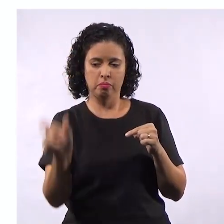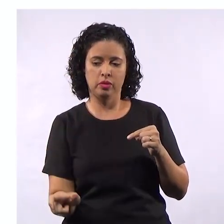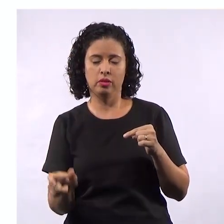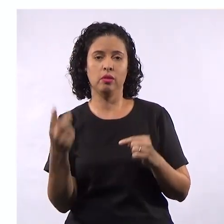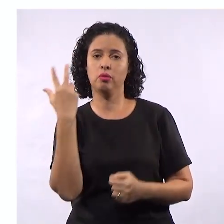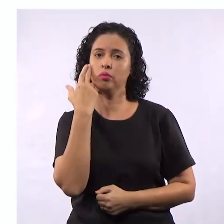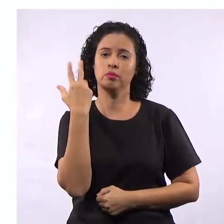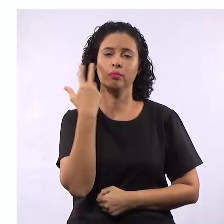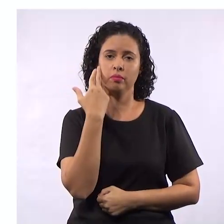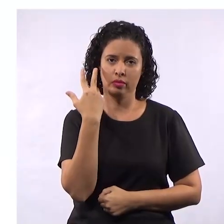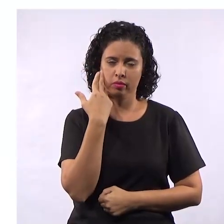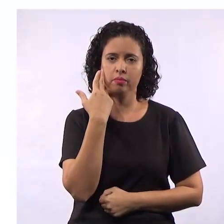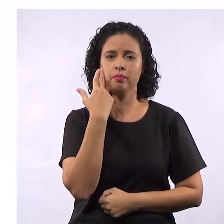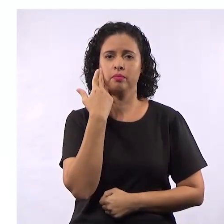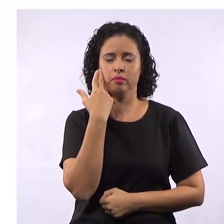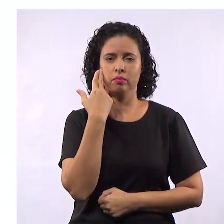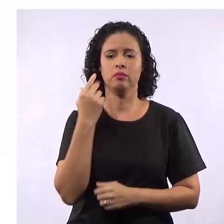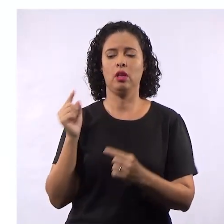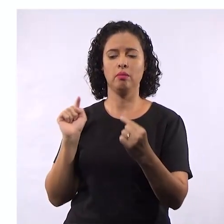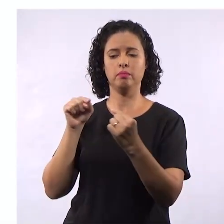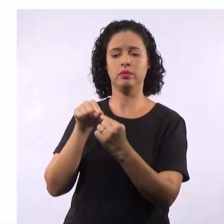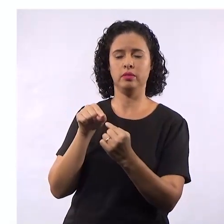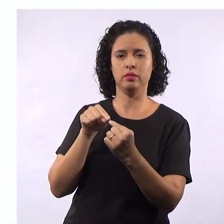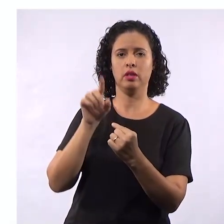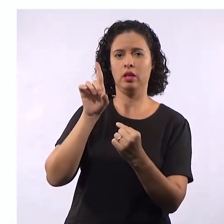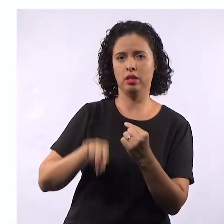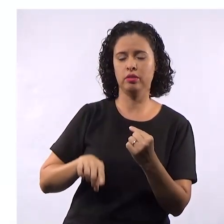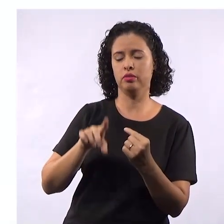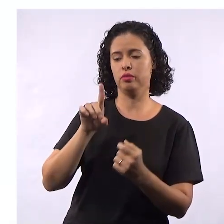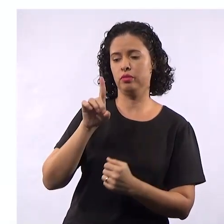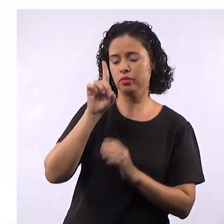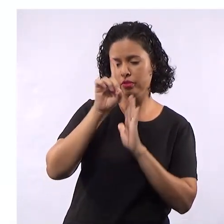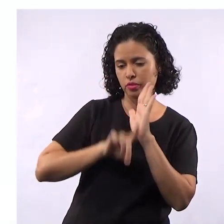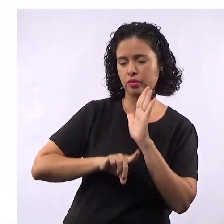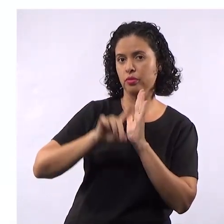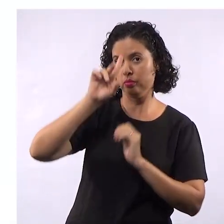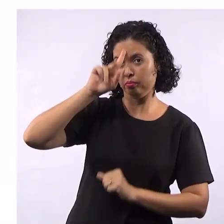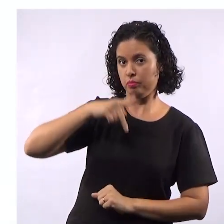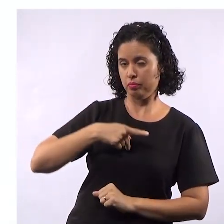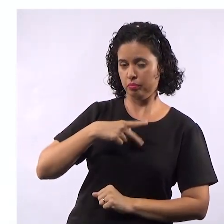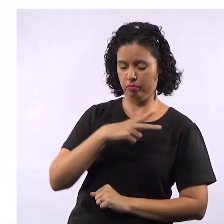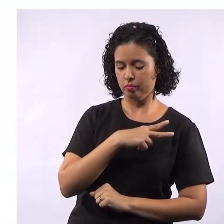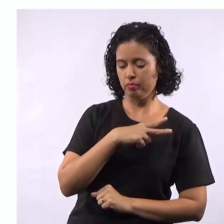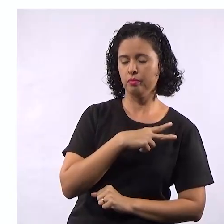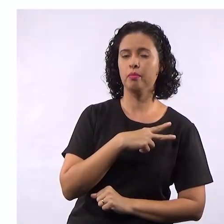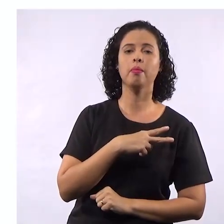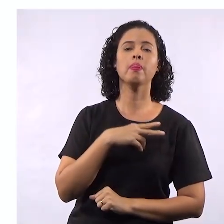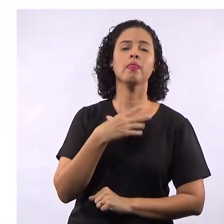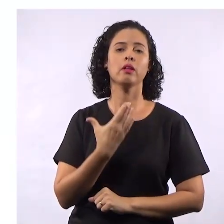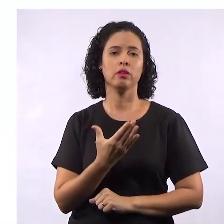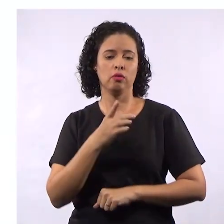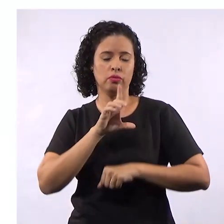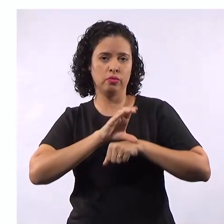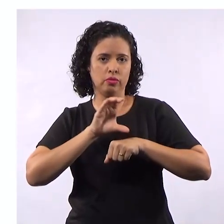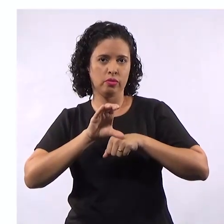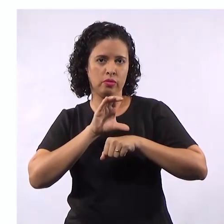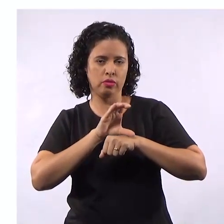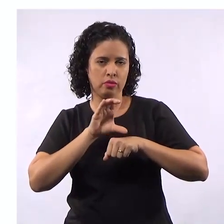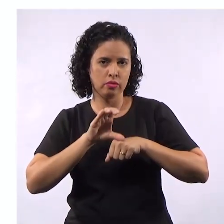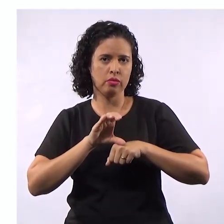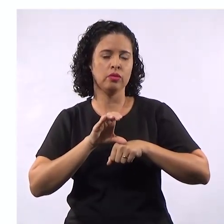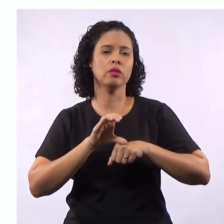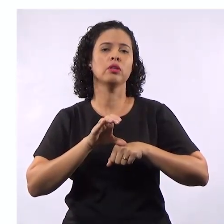da concepção até sua morte ou ainda depois dela. É o direito comum do cotidiano, né?